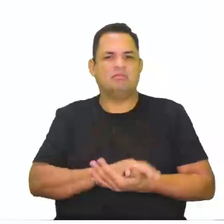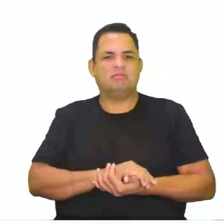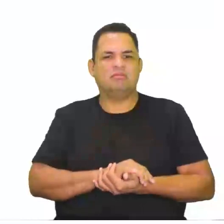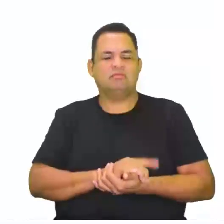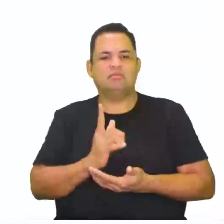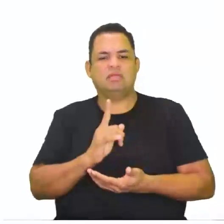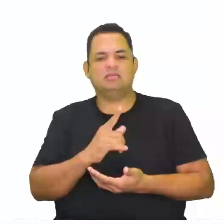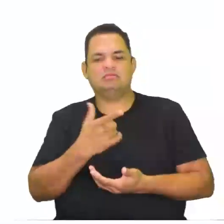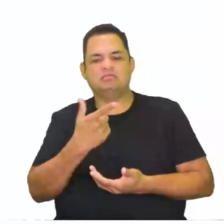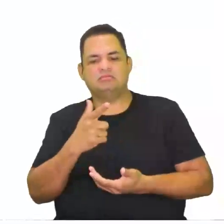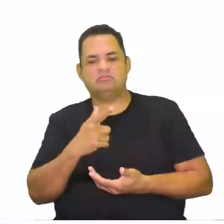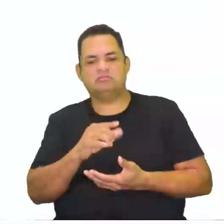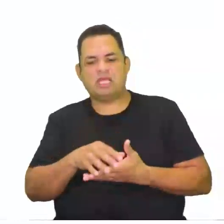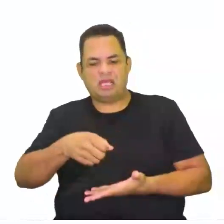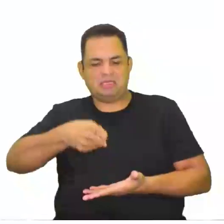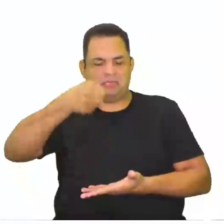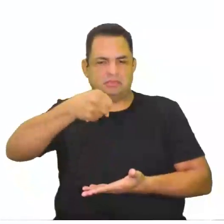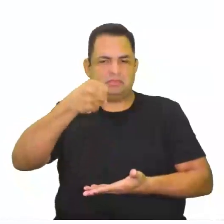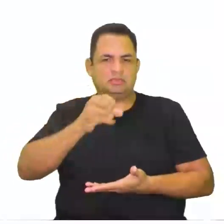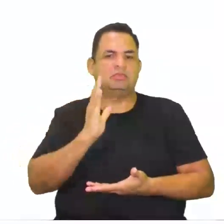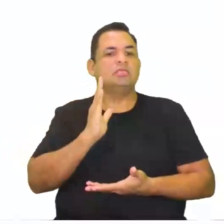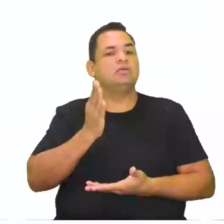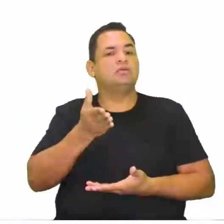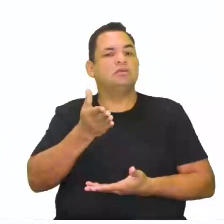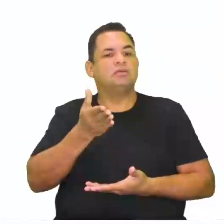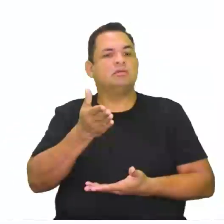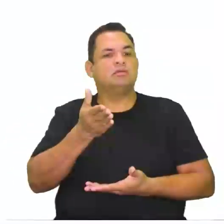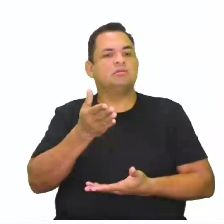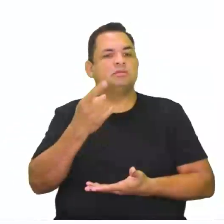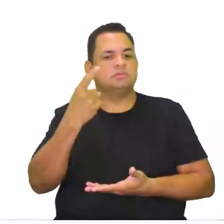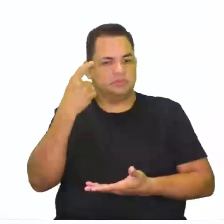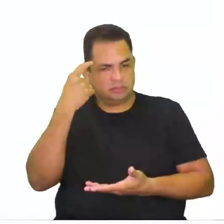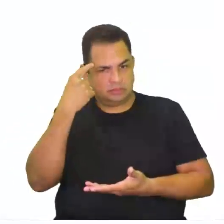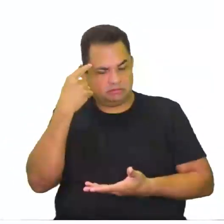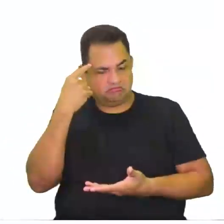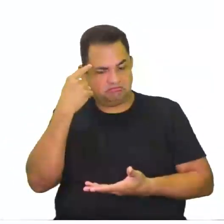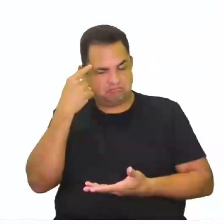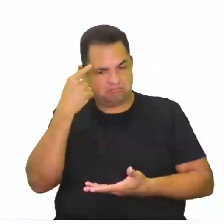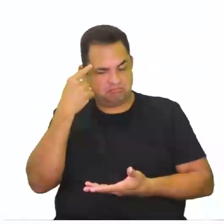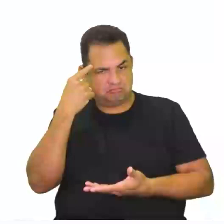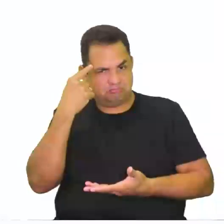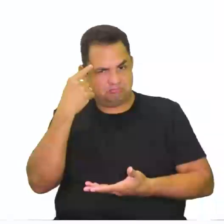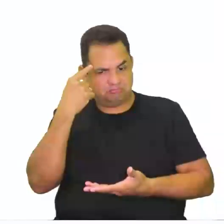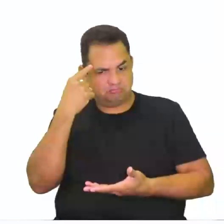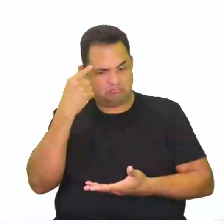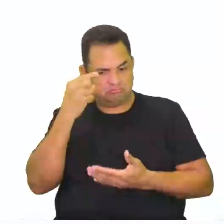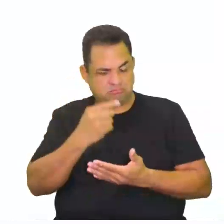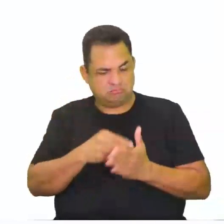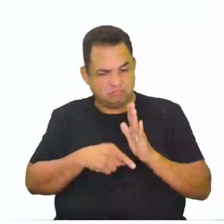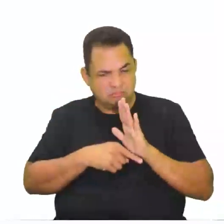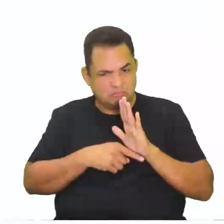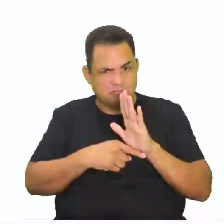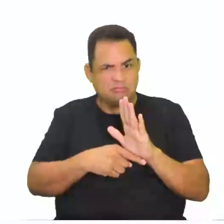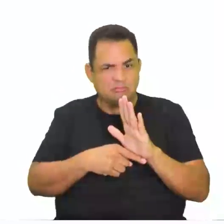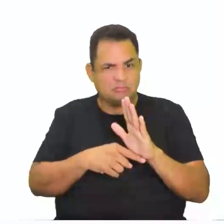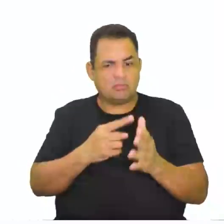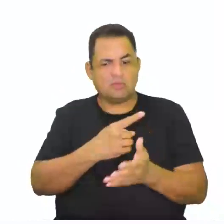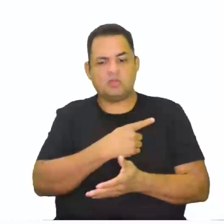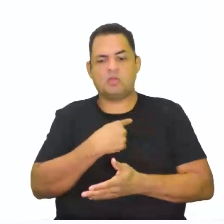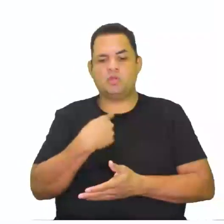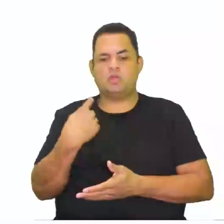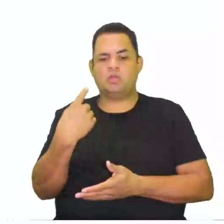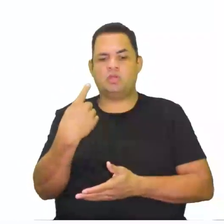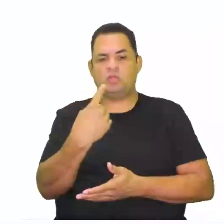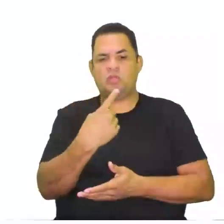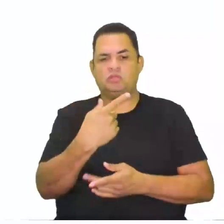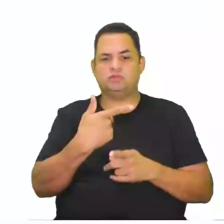tem sacola. Mas isso já é um pensamento para ajudar a nossa